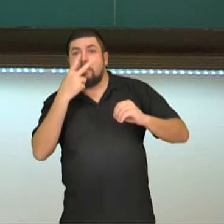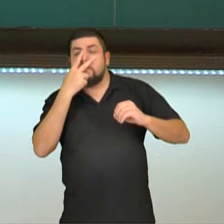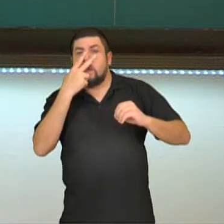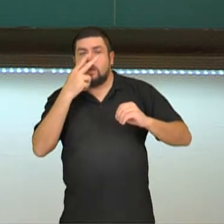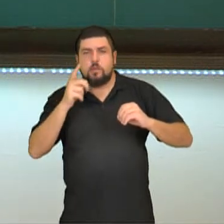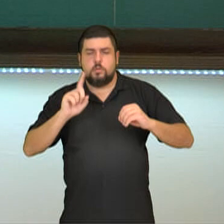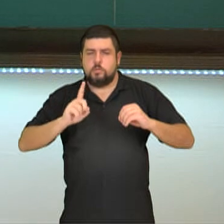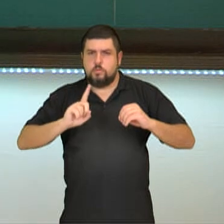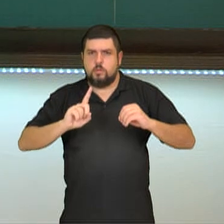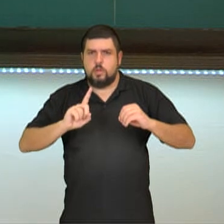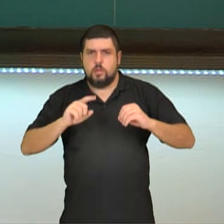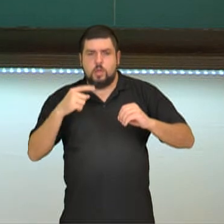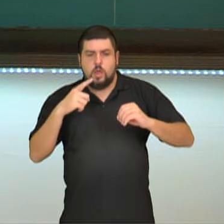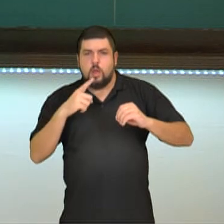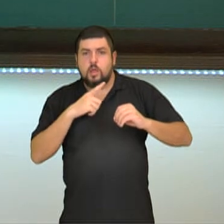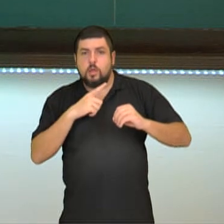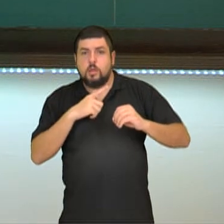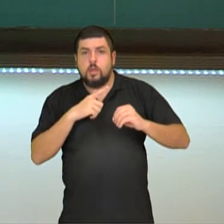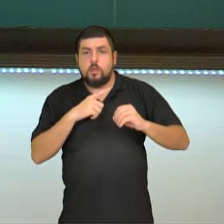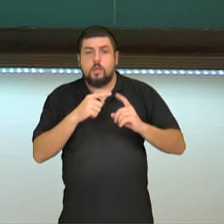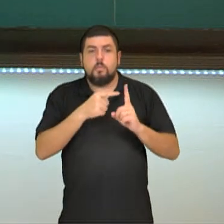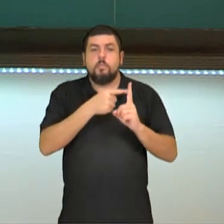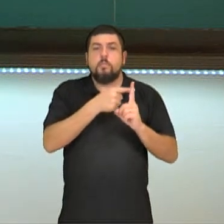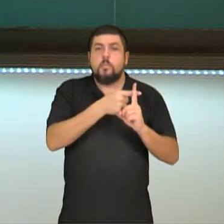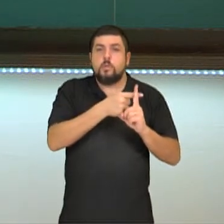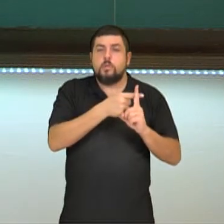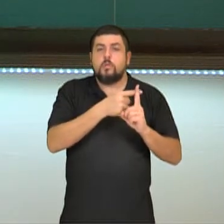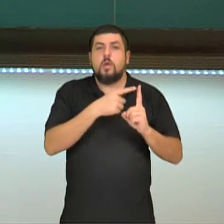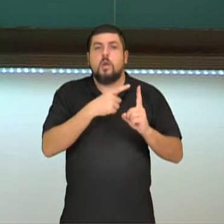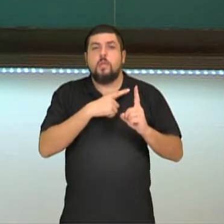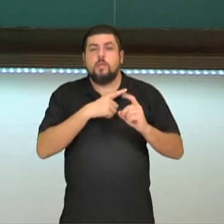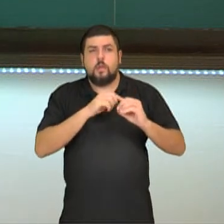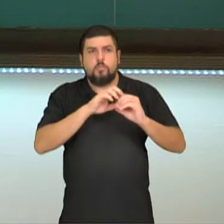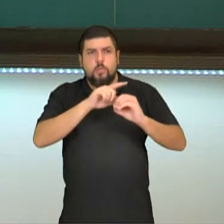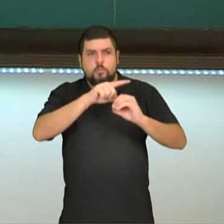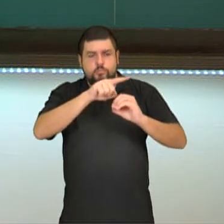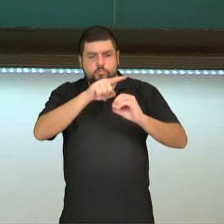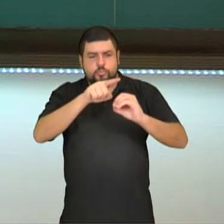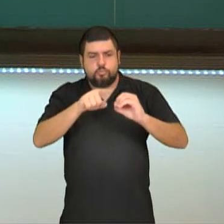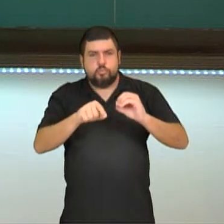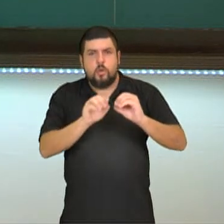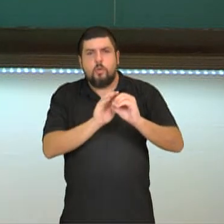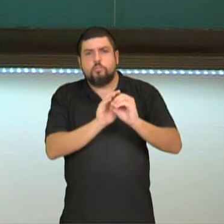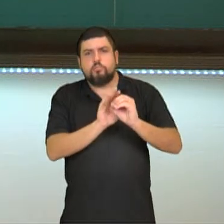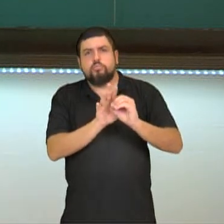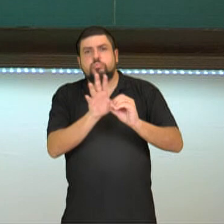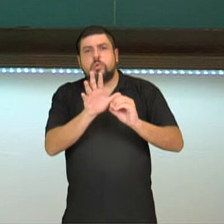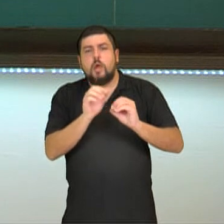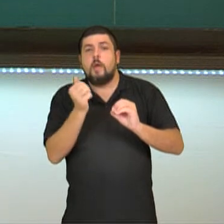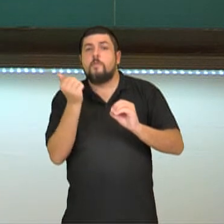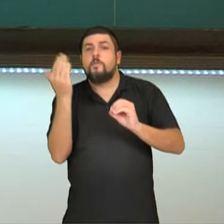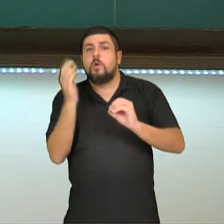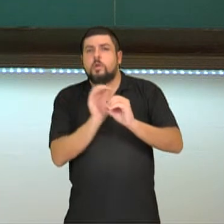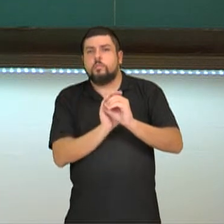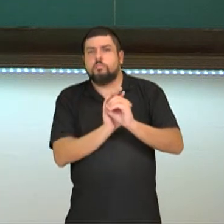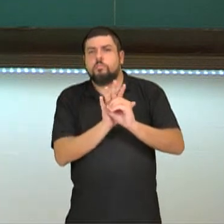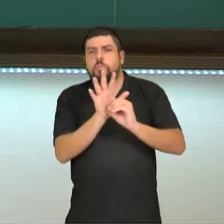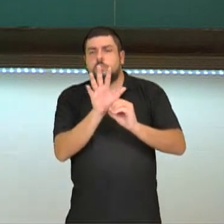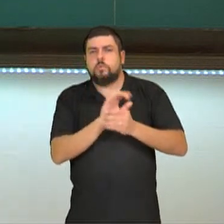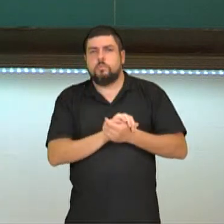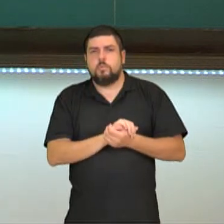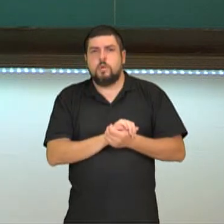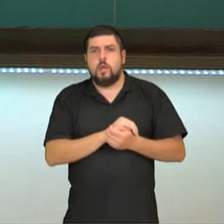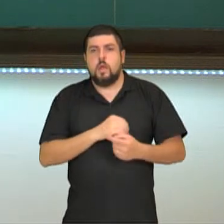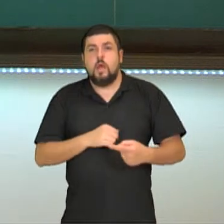carga elétrica. Então, toda carga elétrica positiva tem um campo elétrico esférico que aponta para fora. E as cargas elétricas negativas têm um